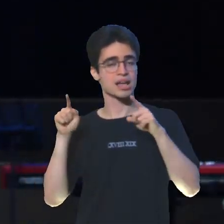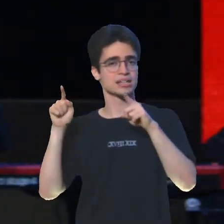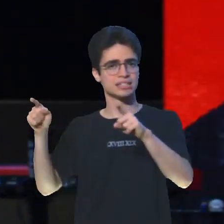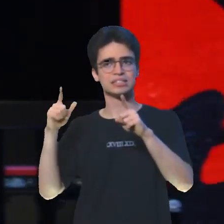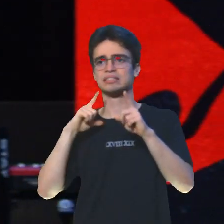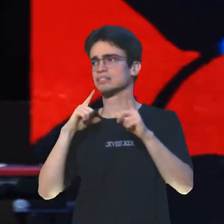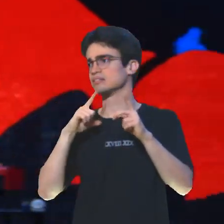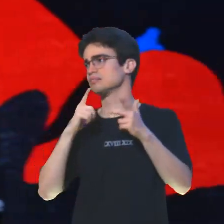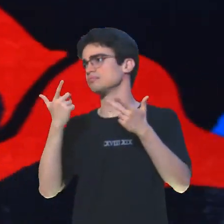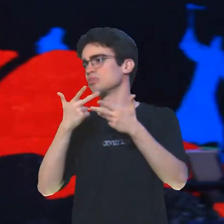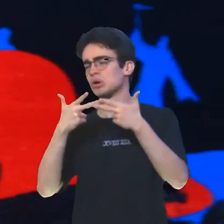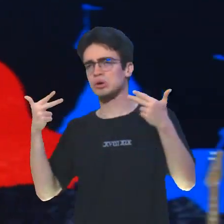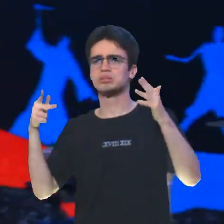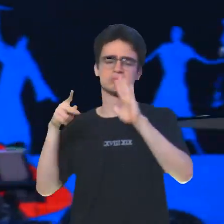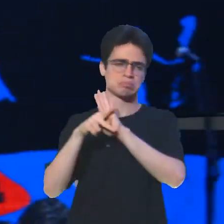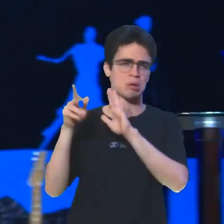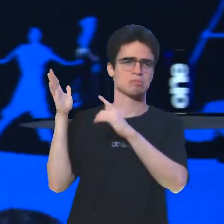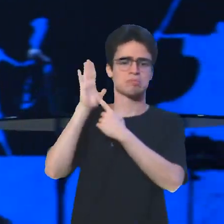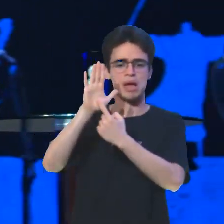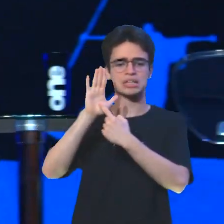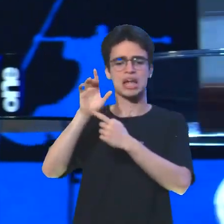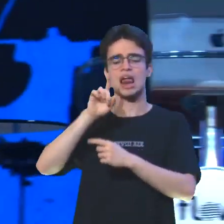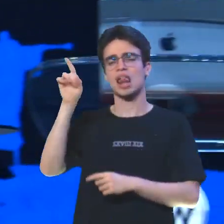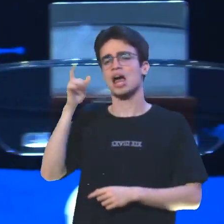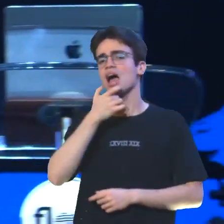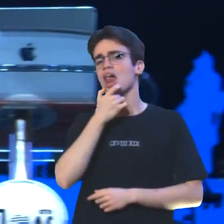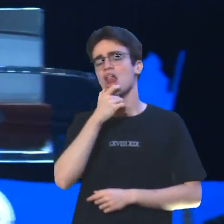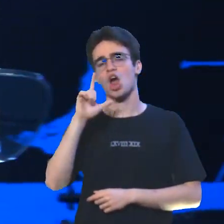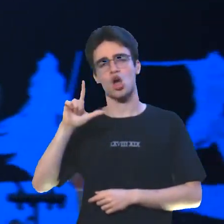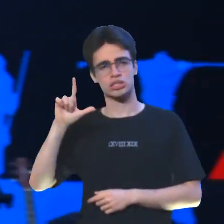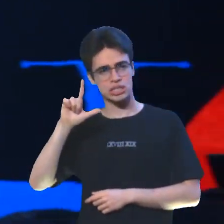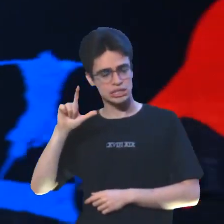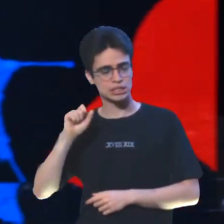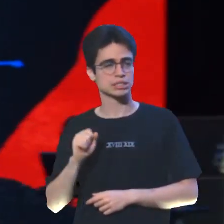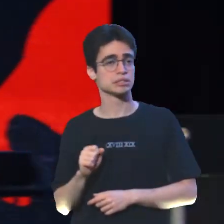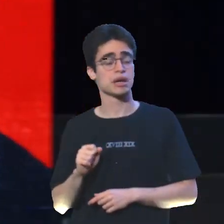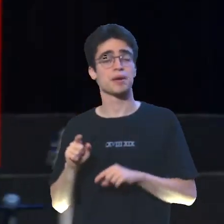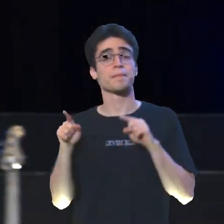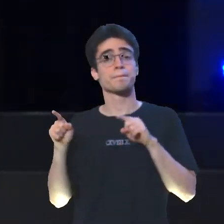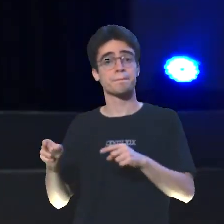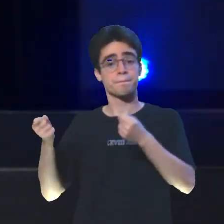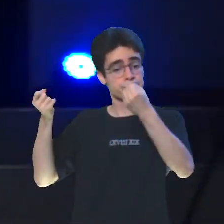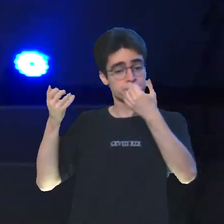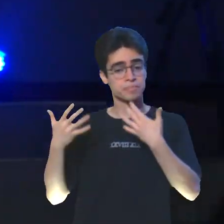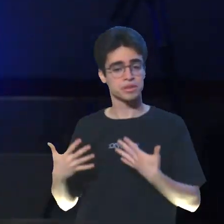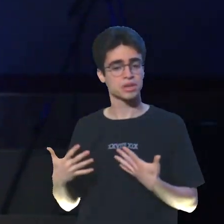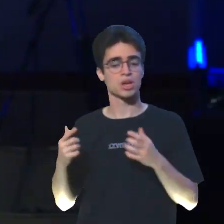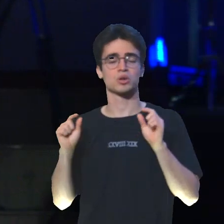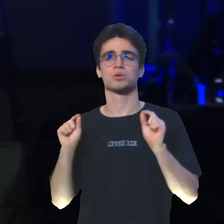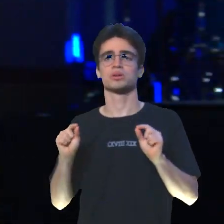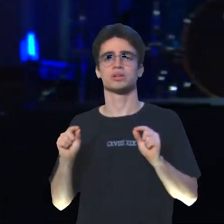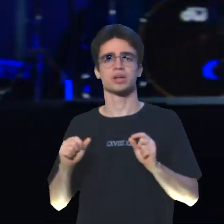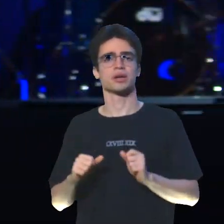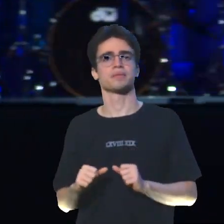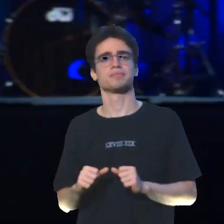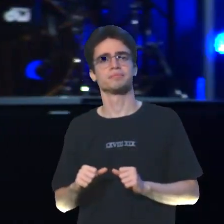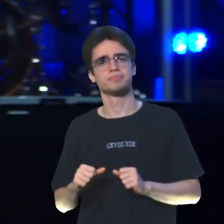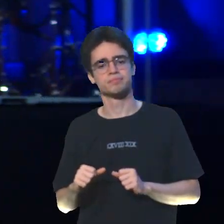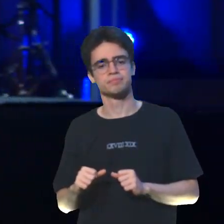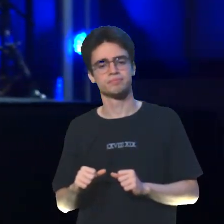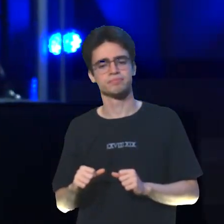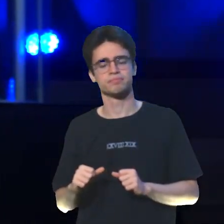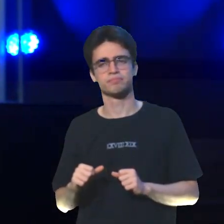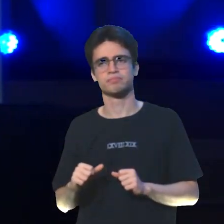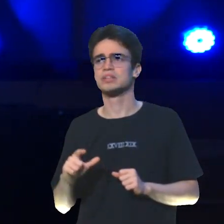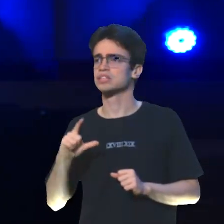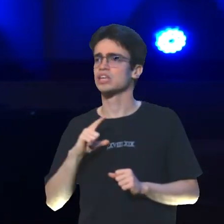as bandas, enfim, de rock se apresentam lá em Londres. E ele estava falando que em uma